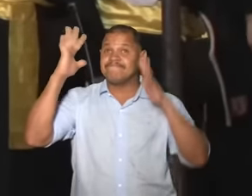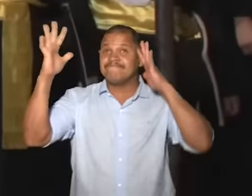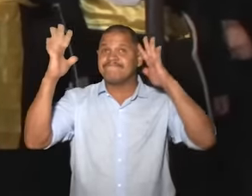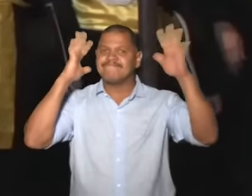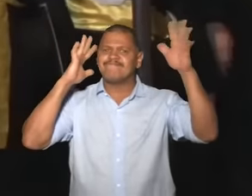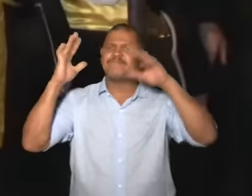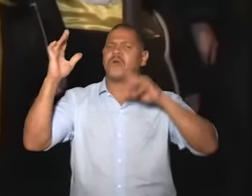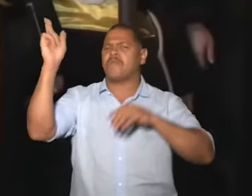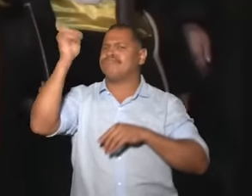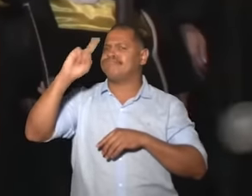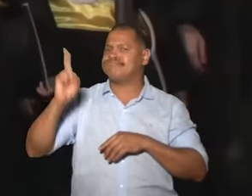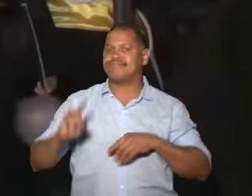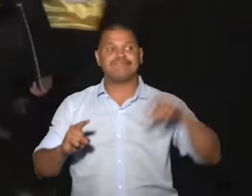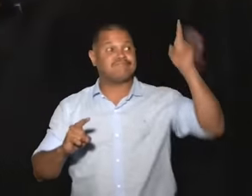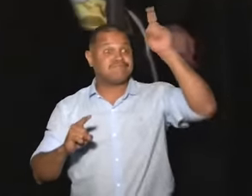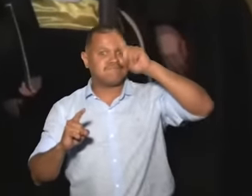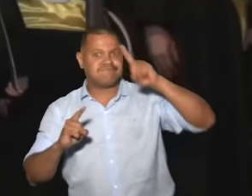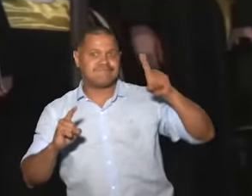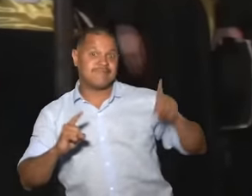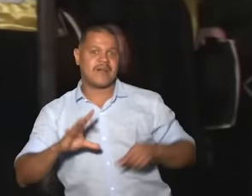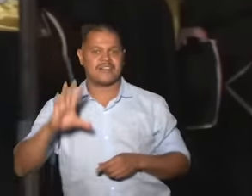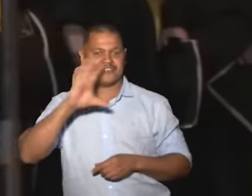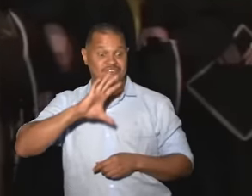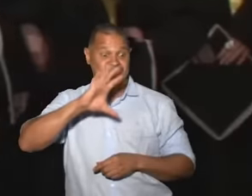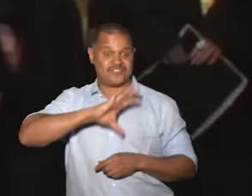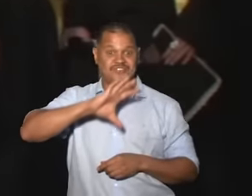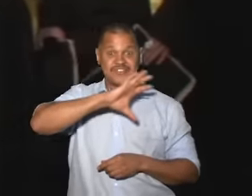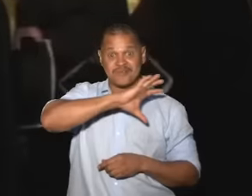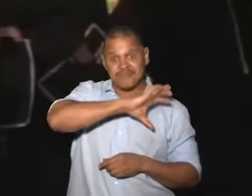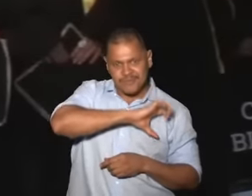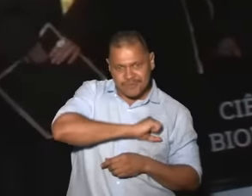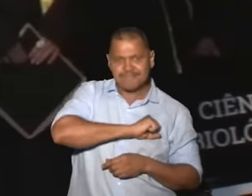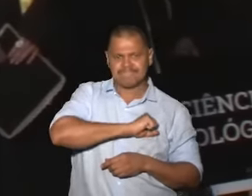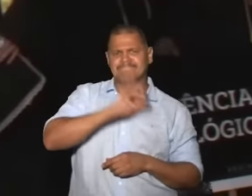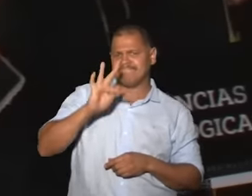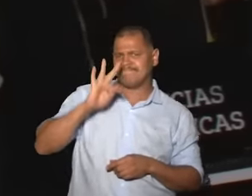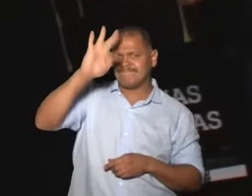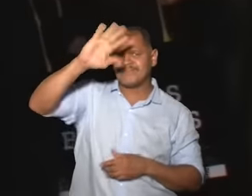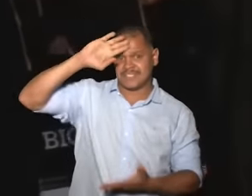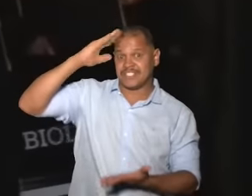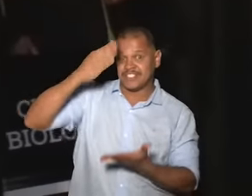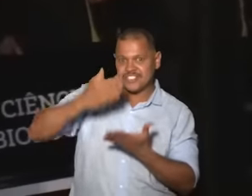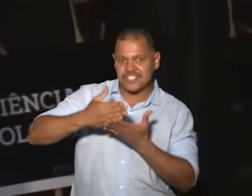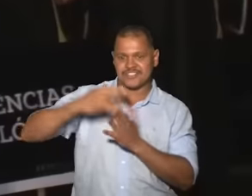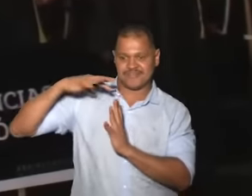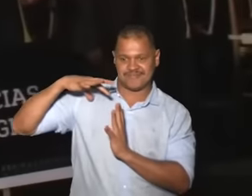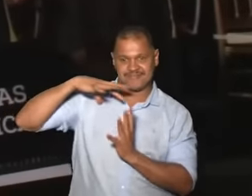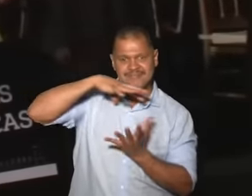vívido de amor e de esperança, a terra desce